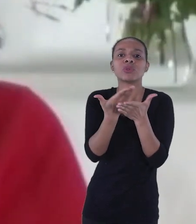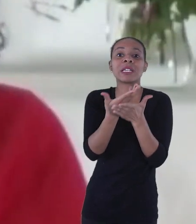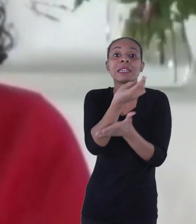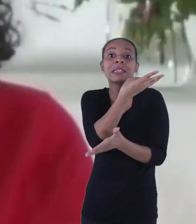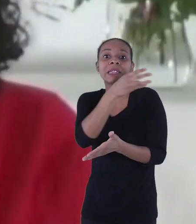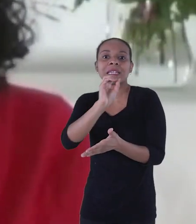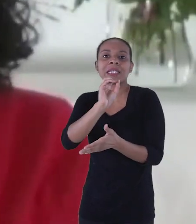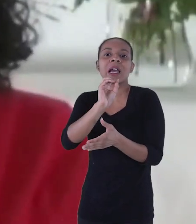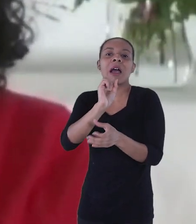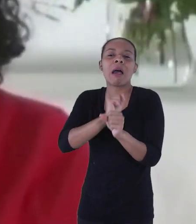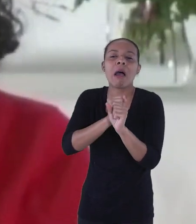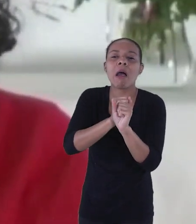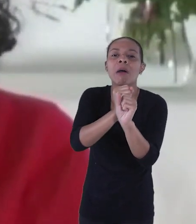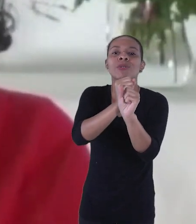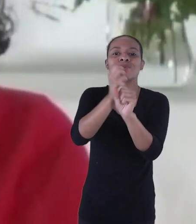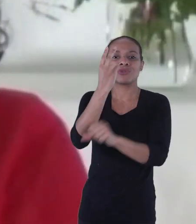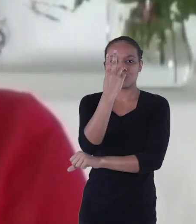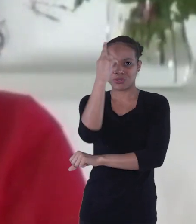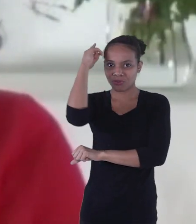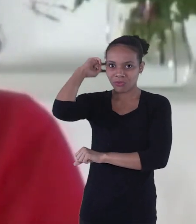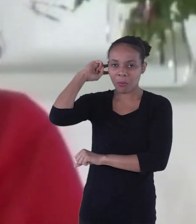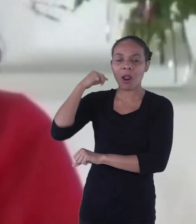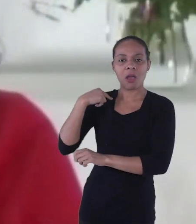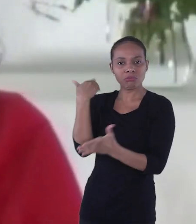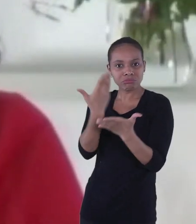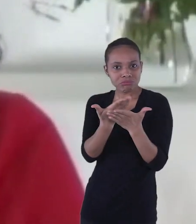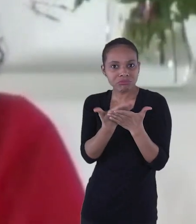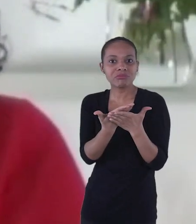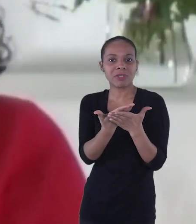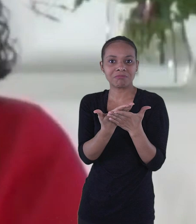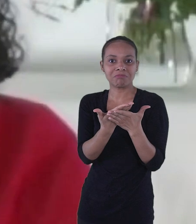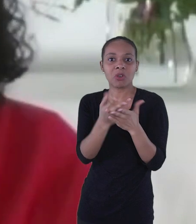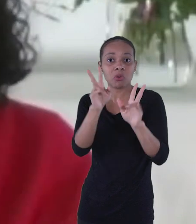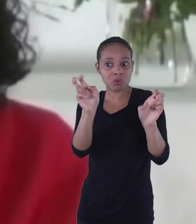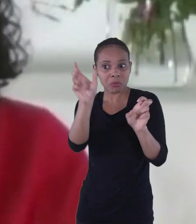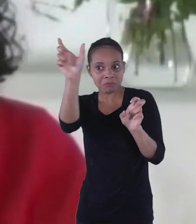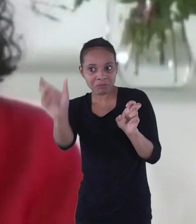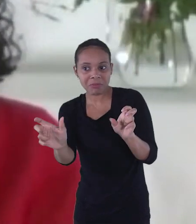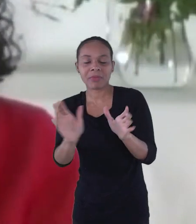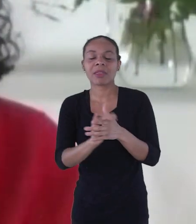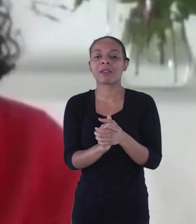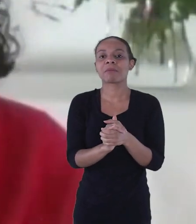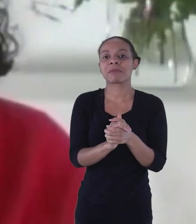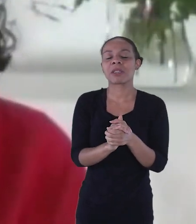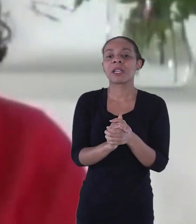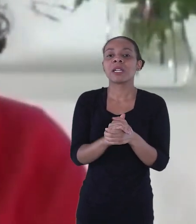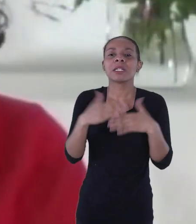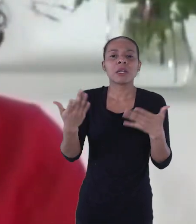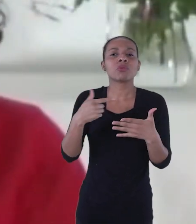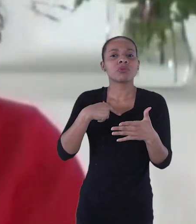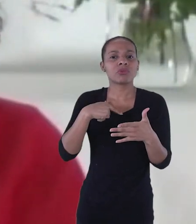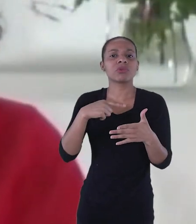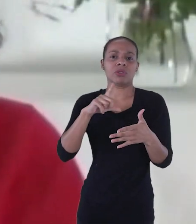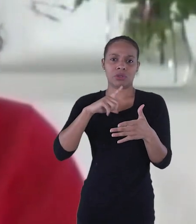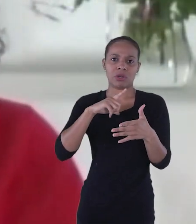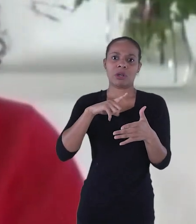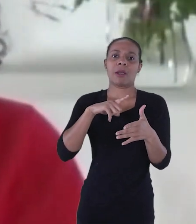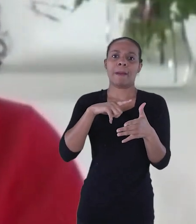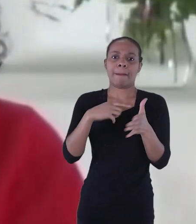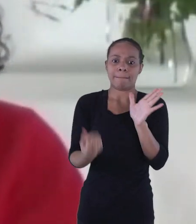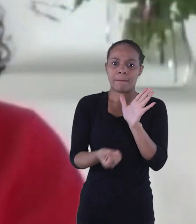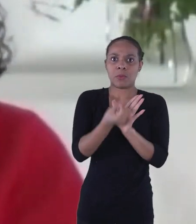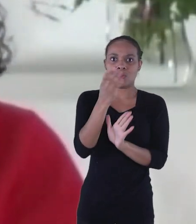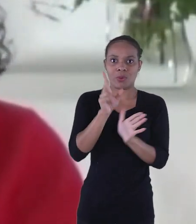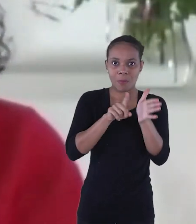E, por coincidência, naquele ano que eu já estava produzindo essa pesquisa, a Carolina